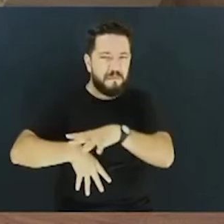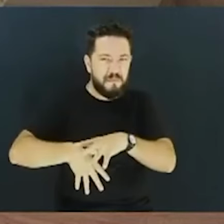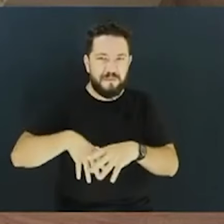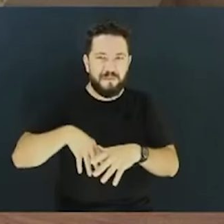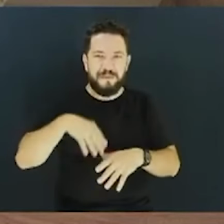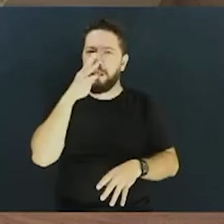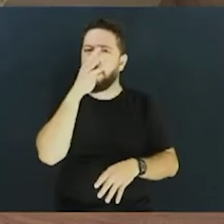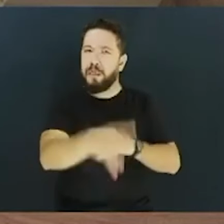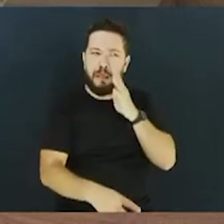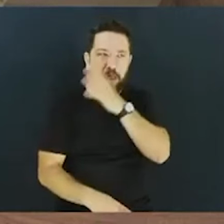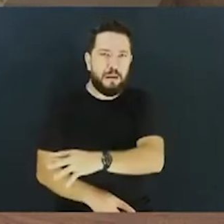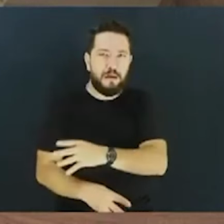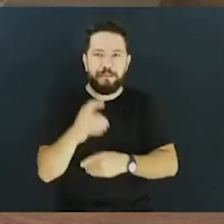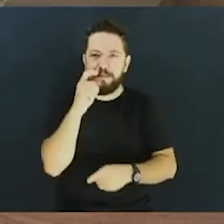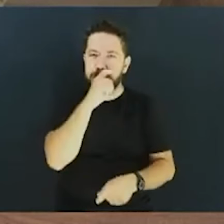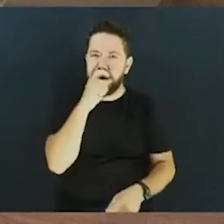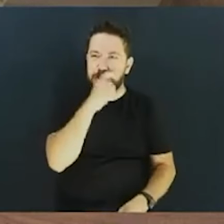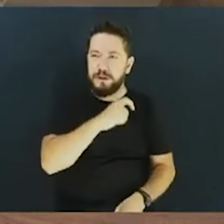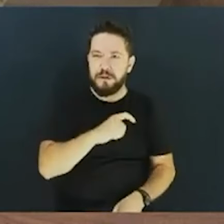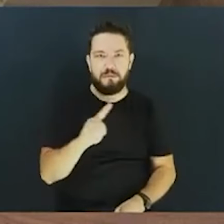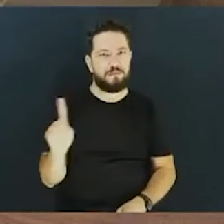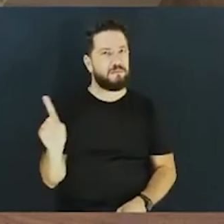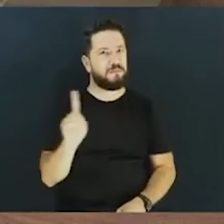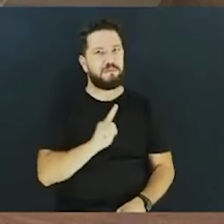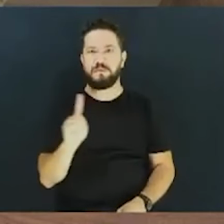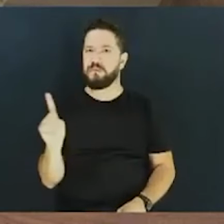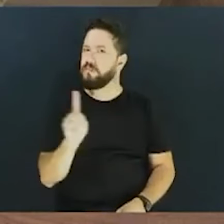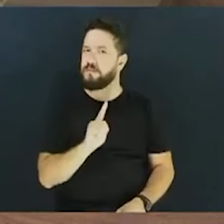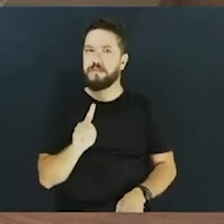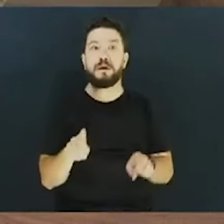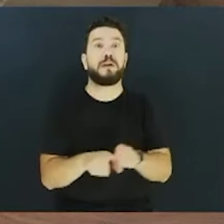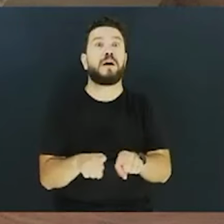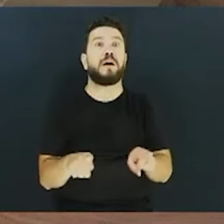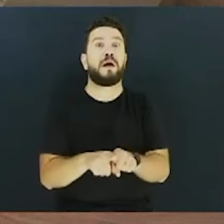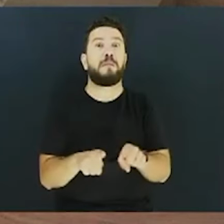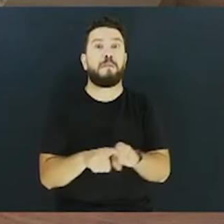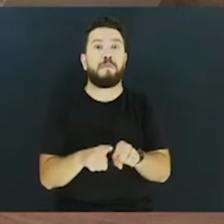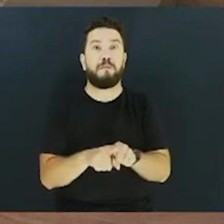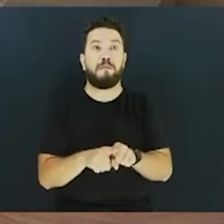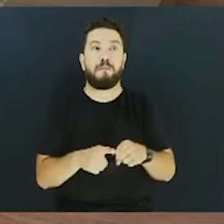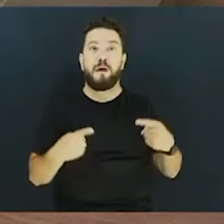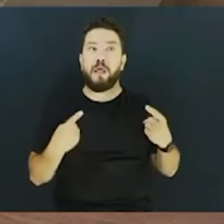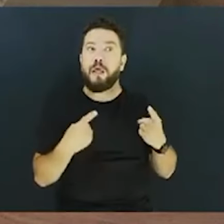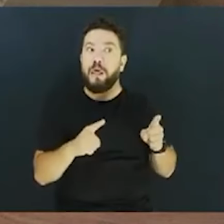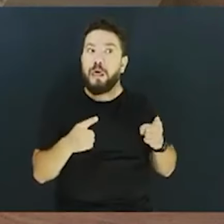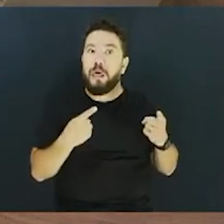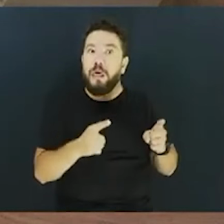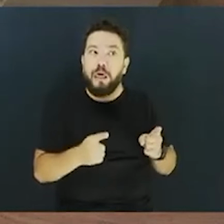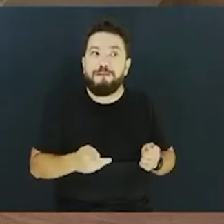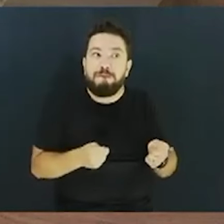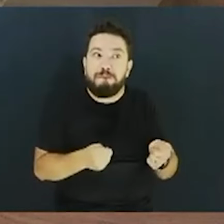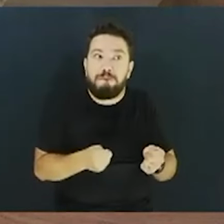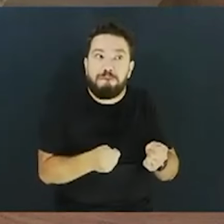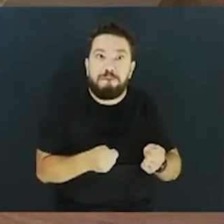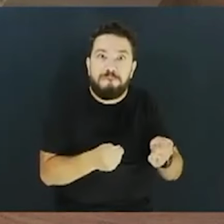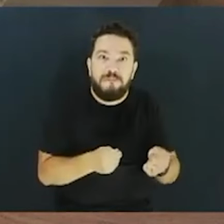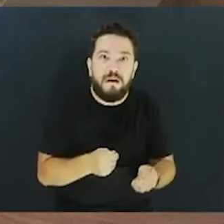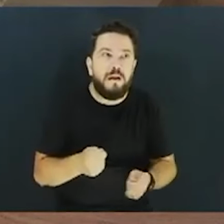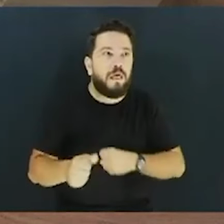mentiras, e não levem a incitação ao ódio e aos crimes. Então, vou trazer só um dado